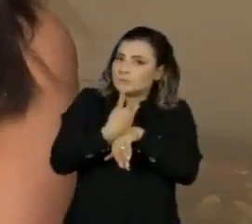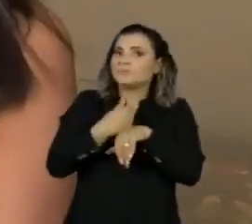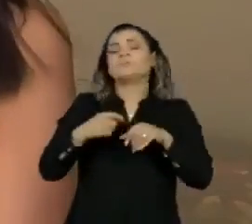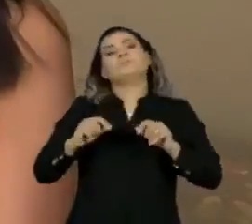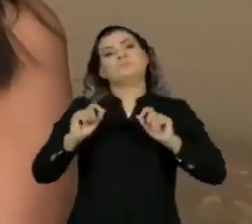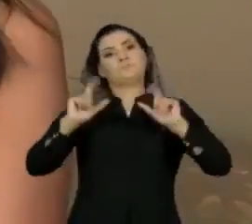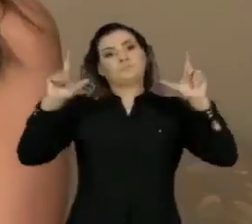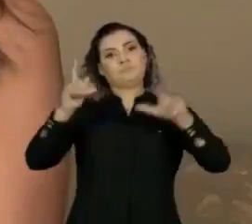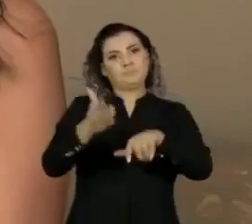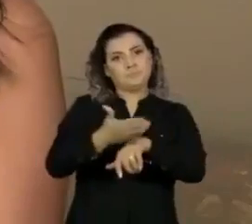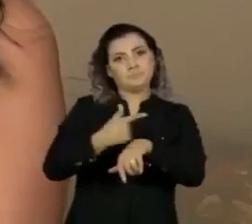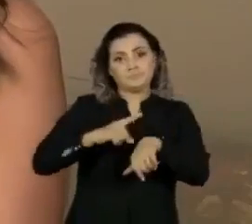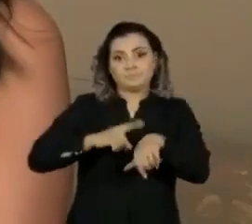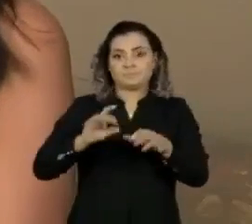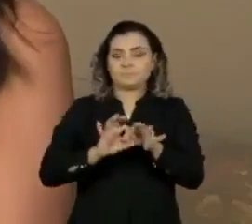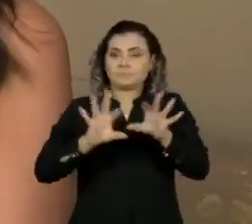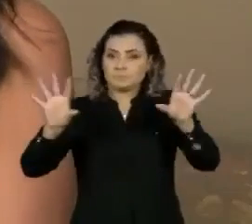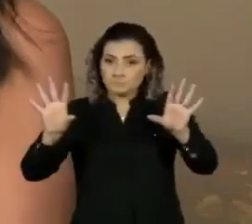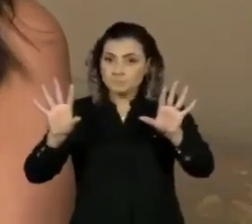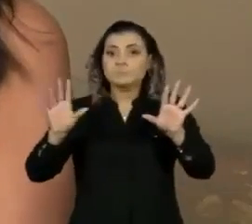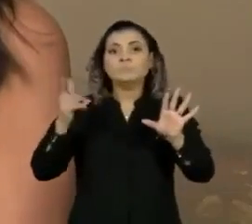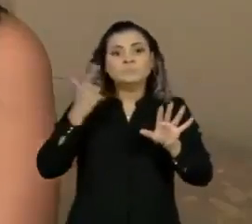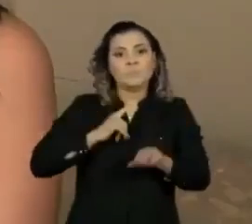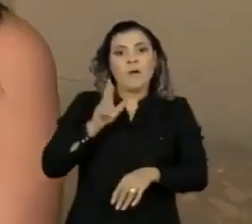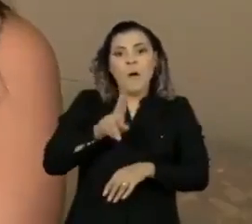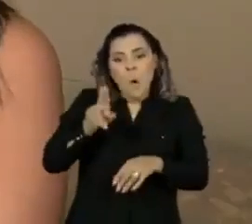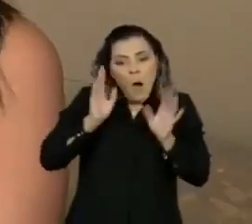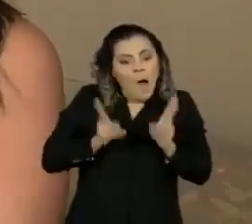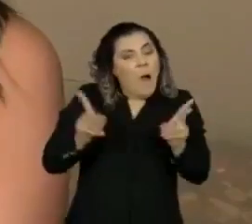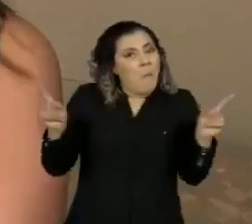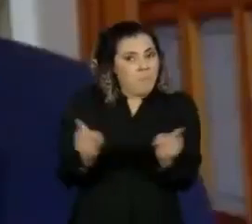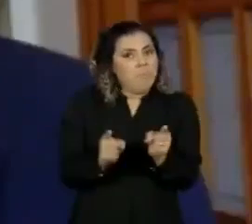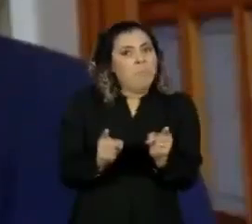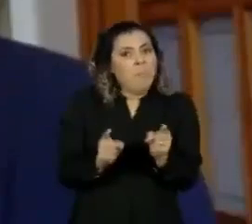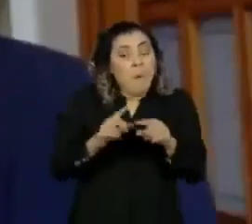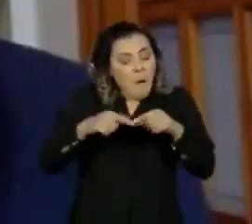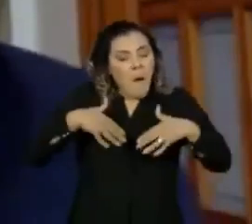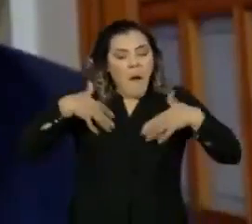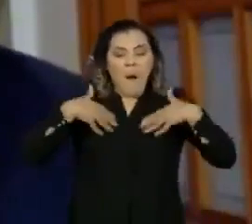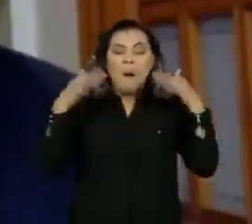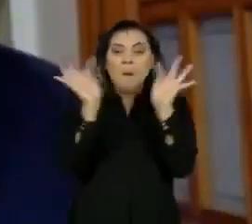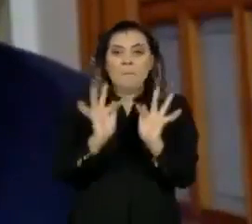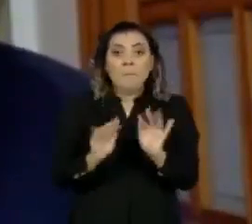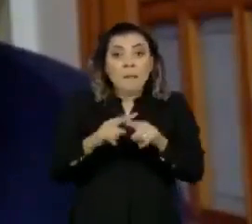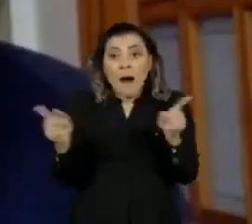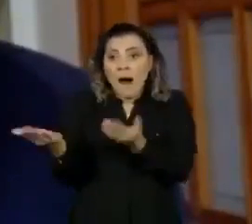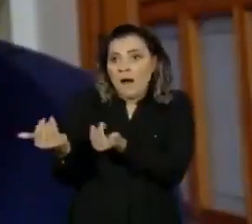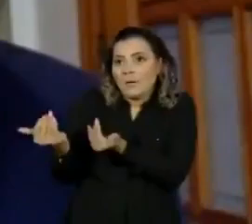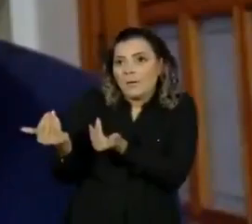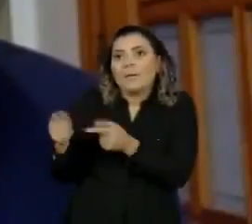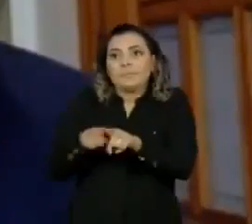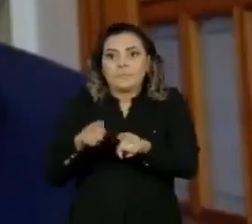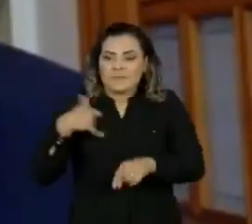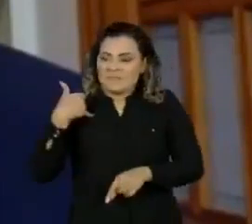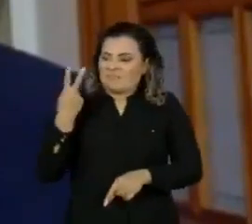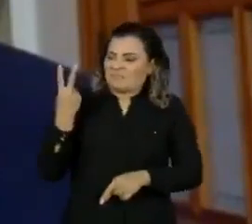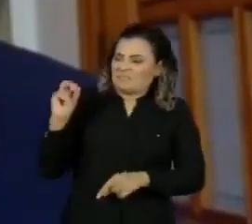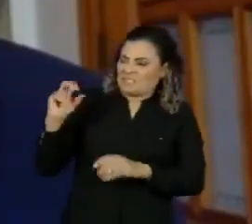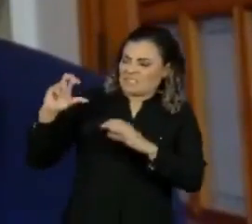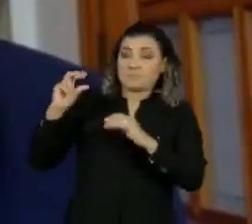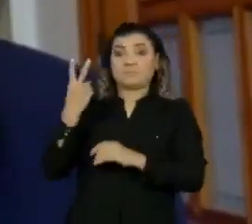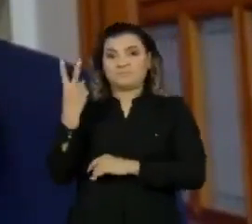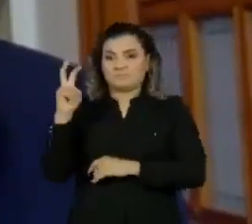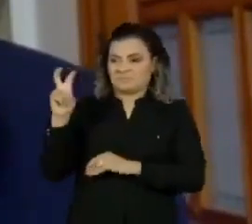cedo, tenho mais tempo livre, mas eu uso o continue menos. Eu acho que eu estou mais feliz. Os jovens com idade inferior aos 25